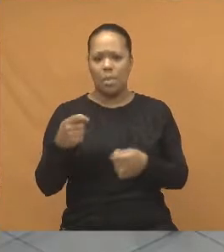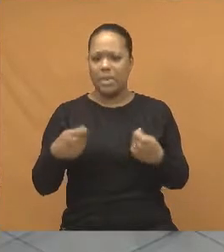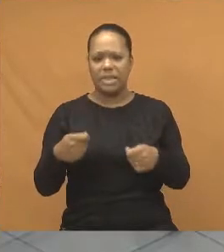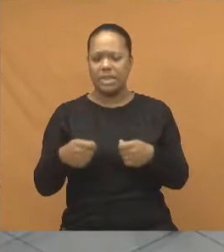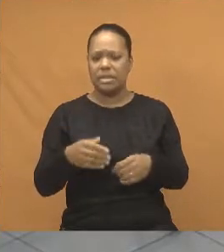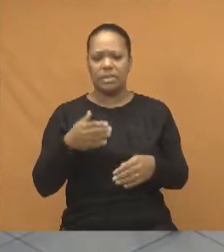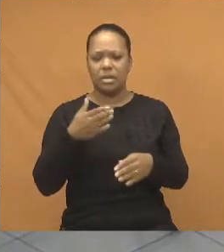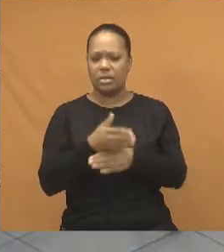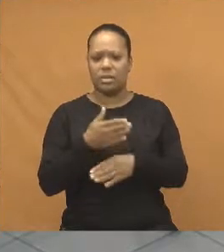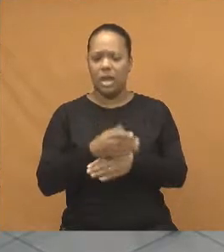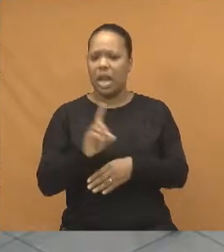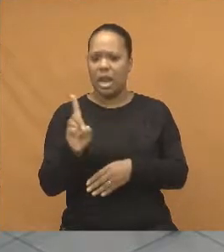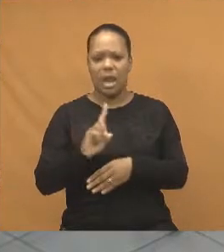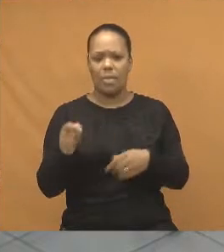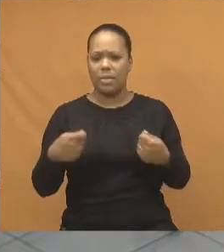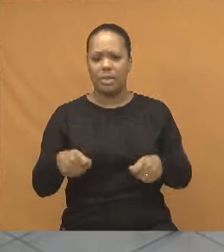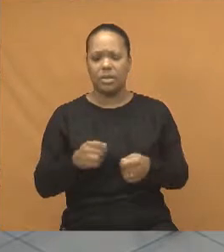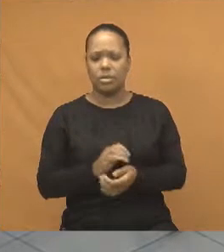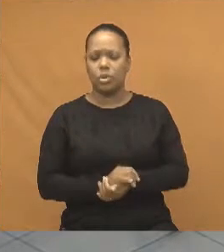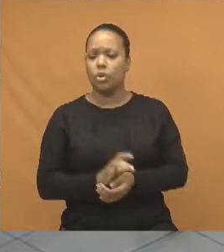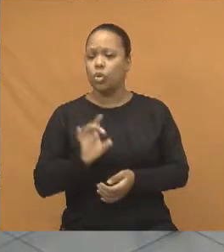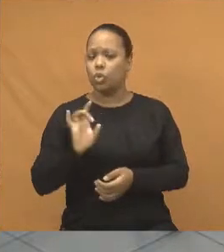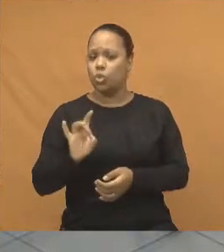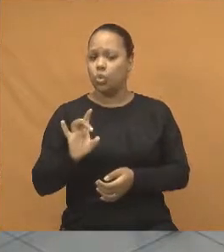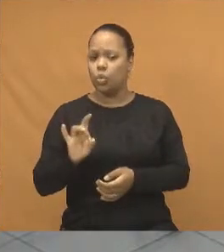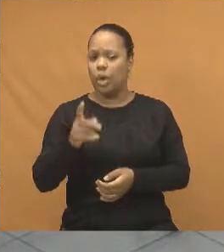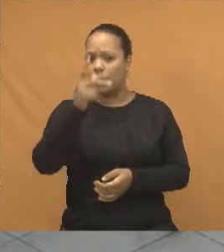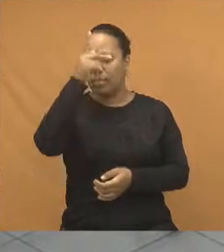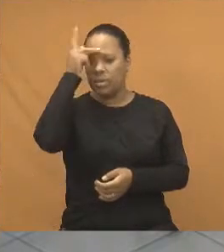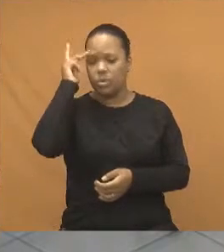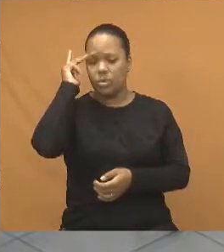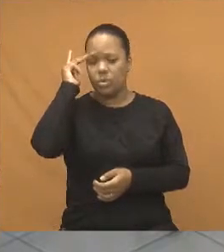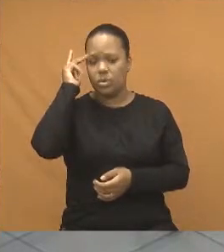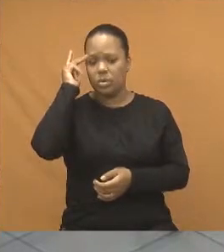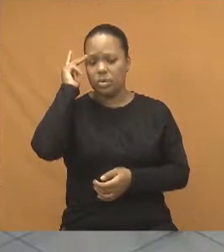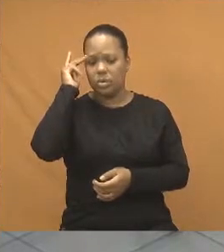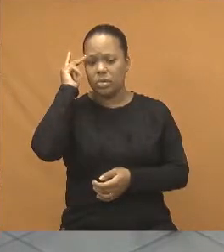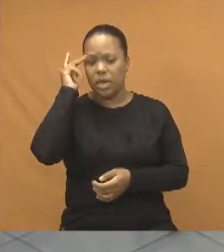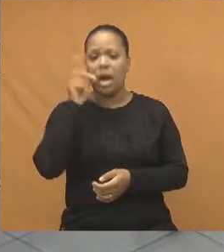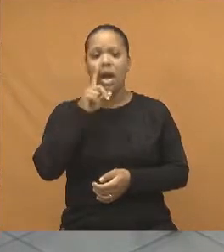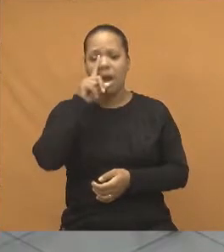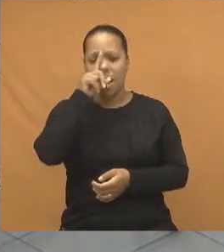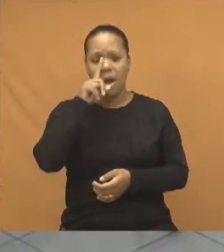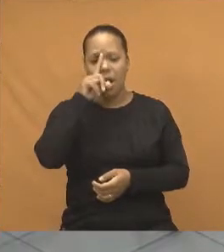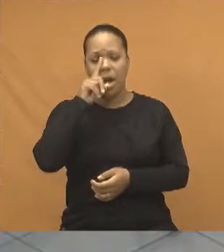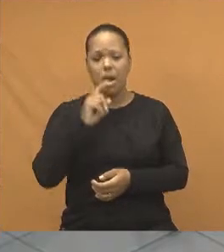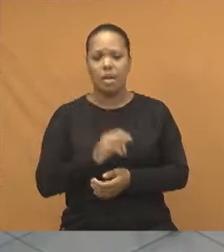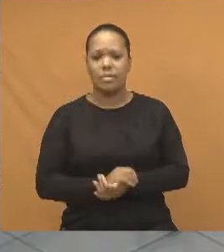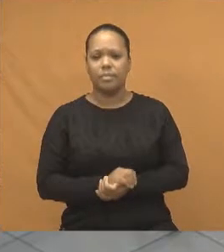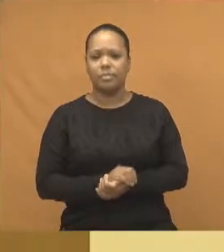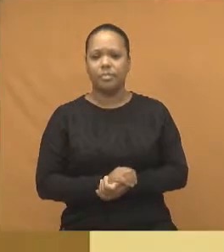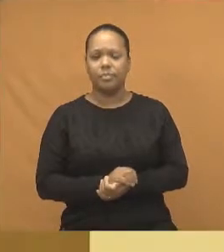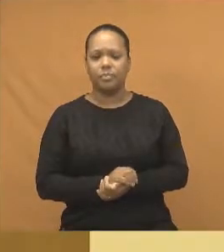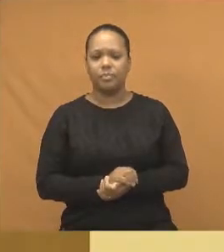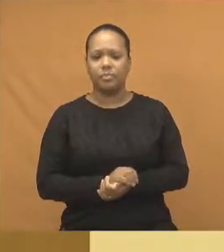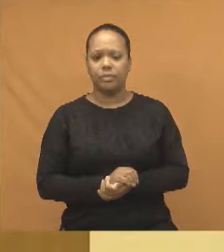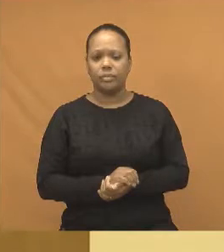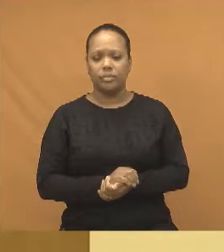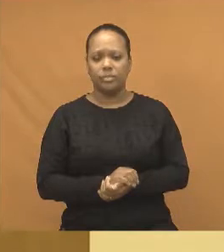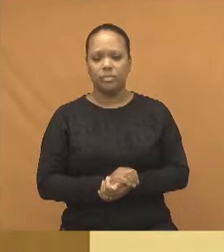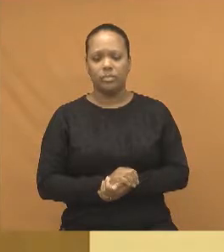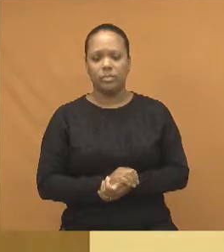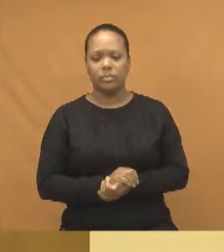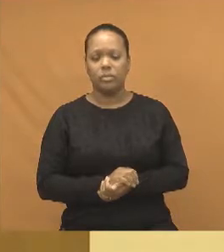atendimento preferencial, só para entender? A gente está fazendo prevenção, só os que realmente têm risco de hipoglicemia. Entendi. Então, na